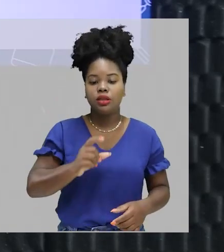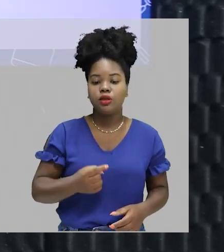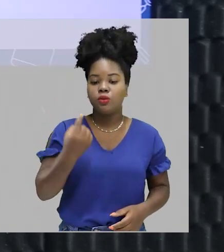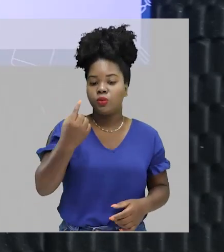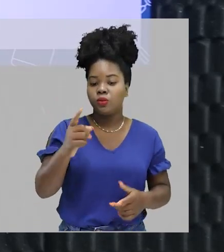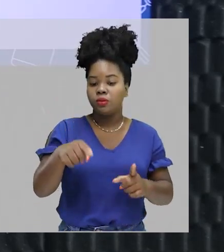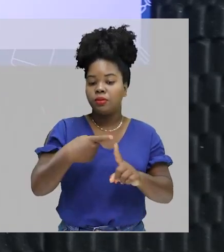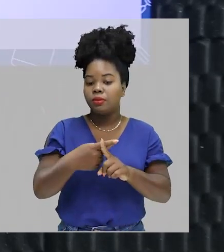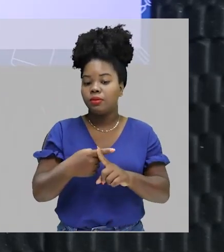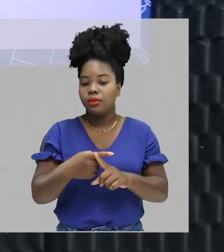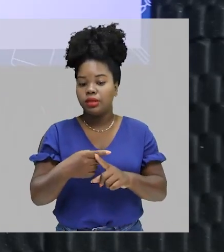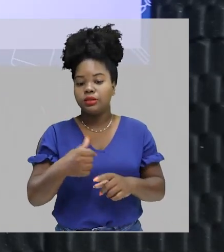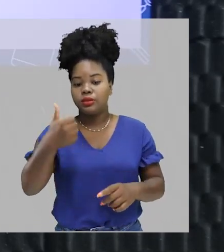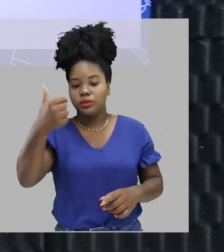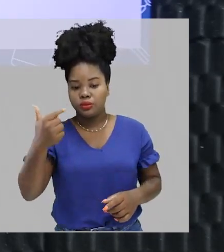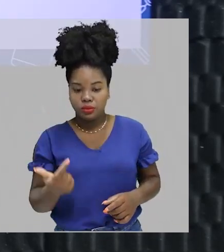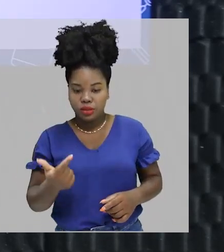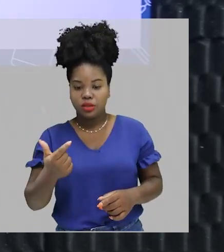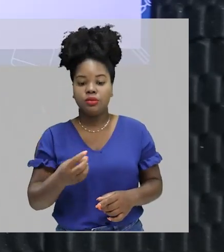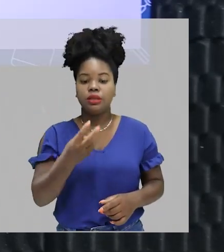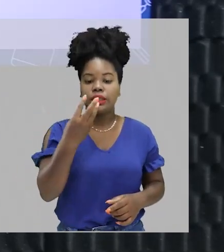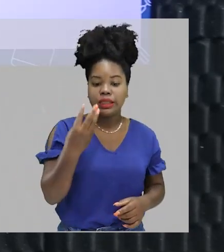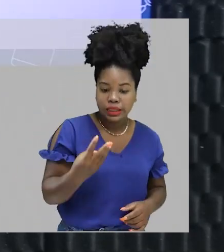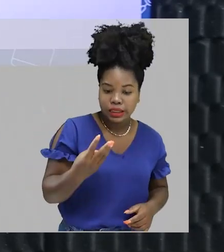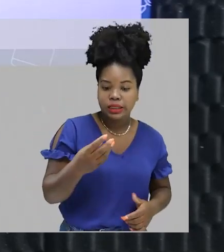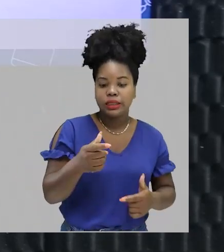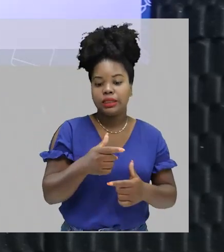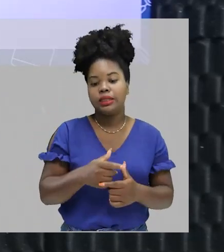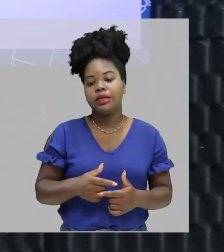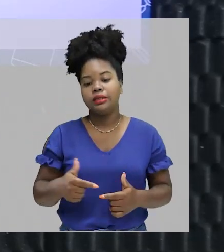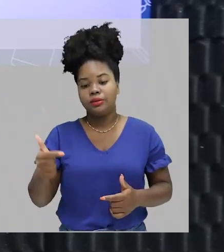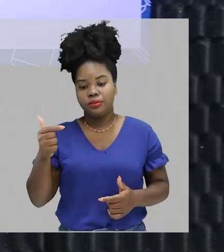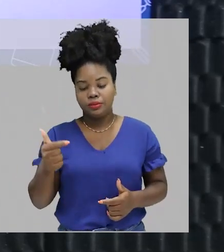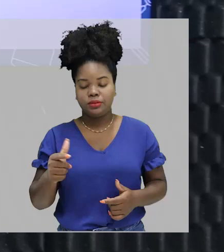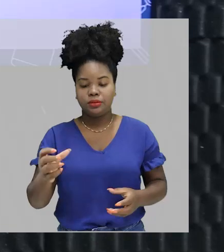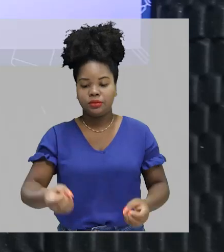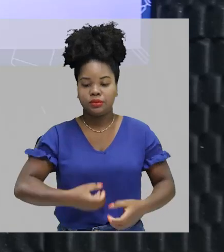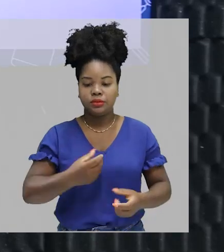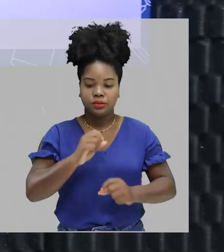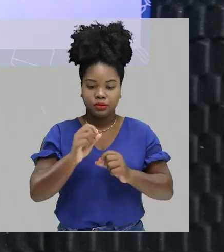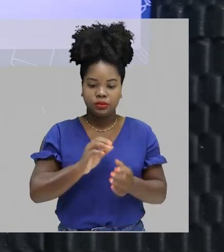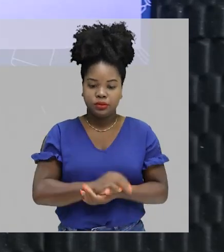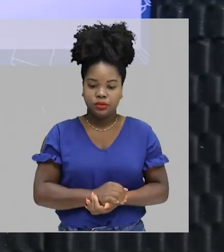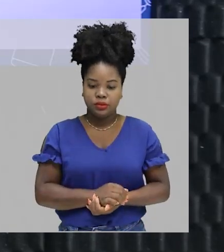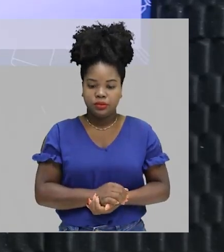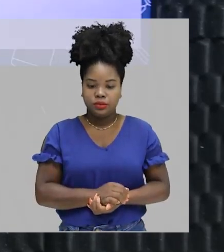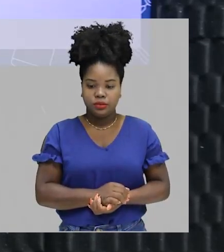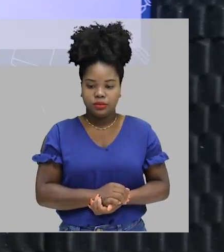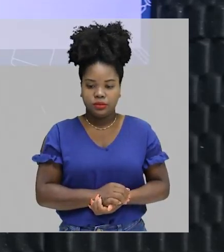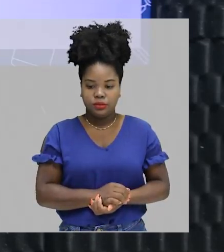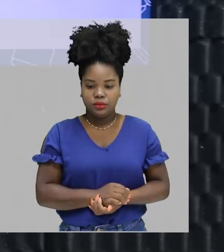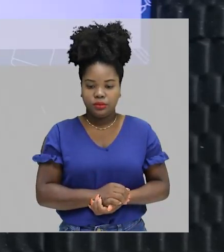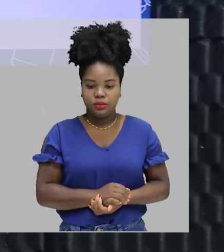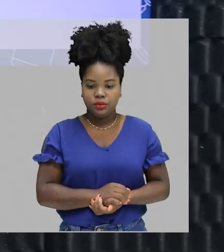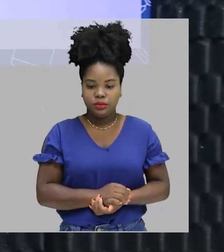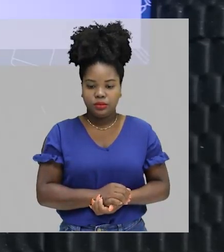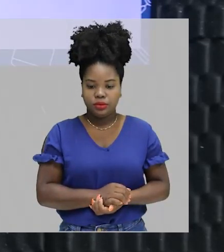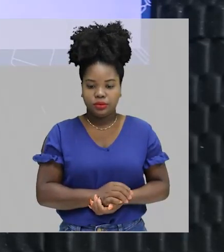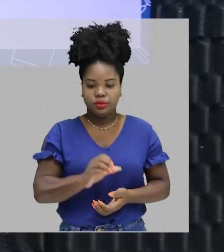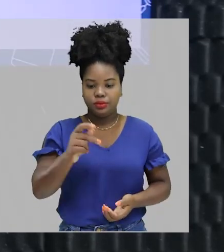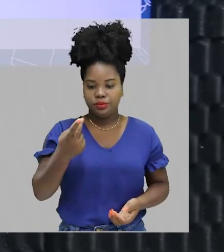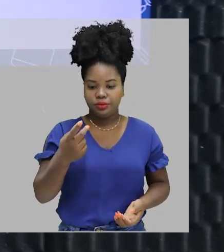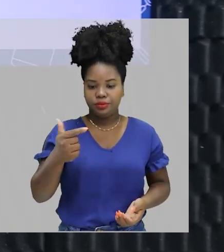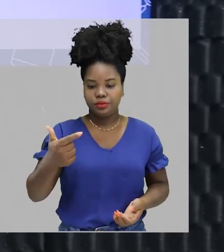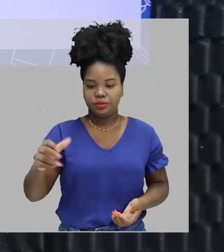meios, certo? Mais a água. Produzindo o quê? Olha só, turminha, produzindo o ácido sulfúrico. Já